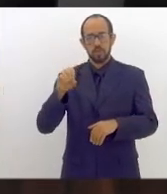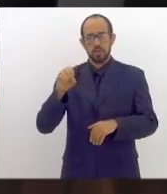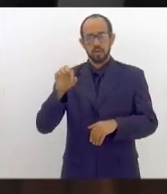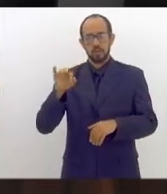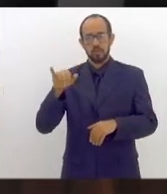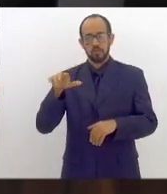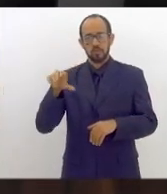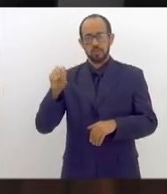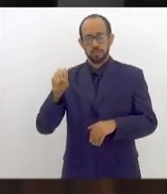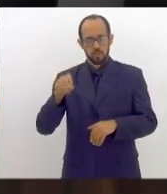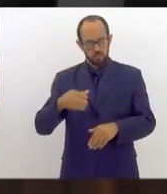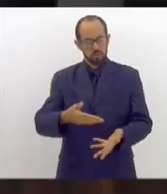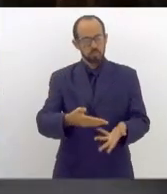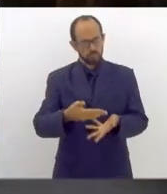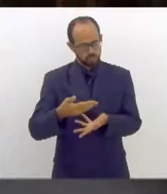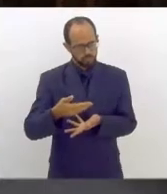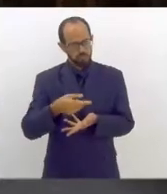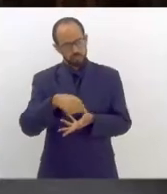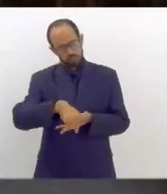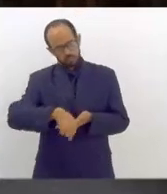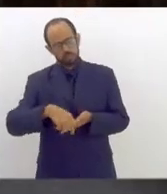por favor Venha conosco